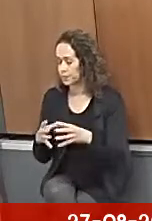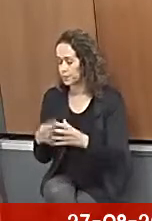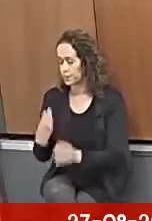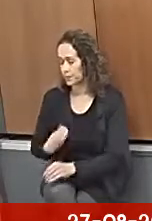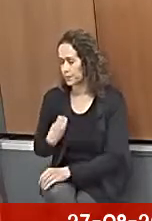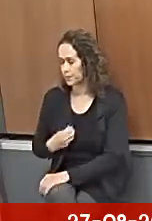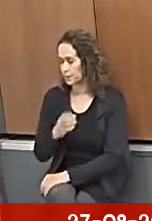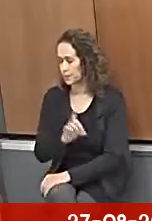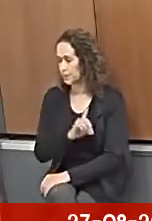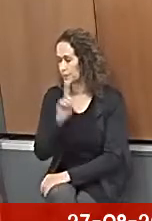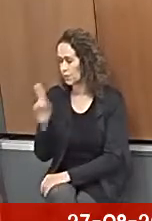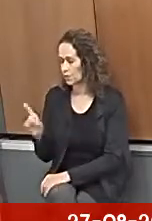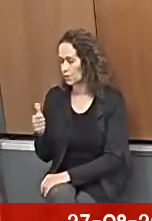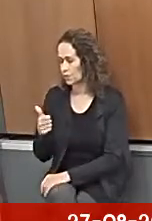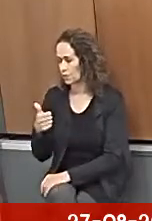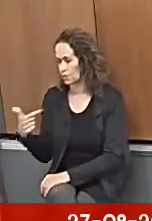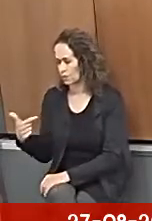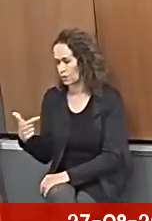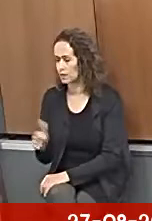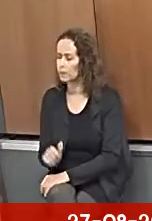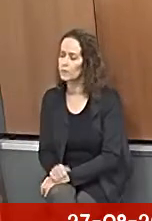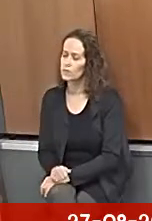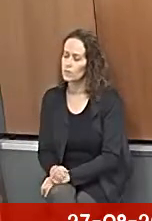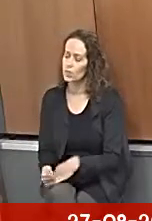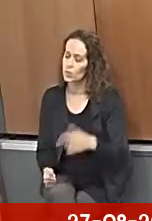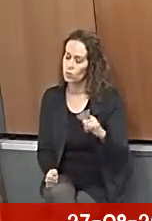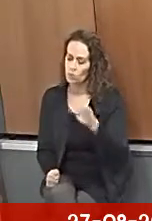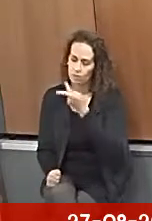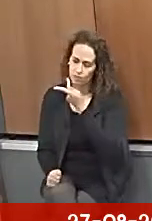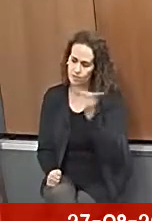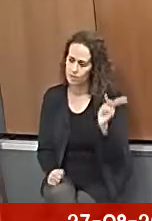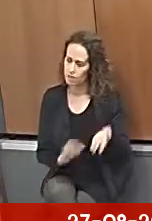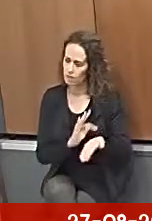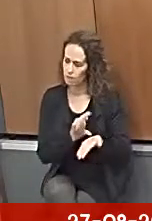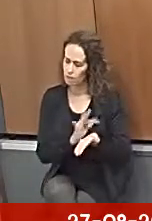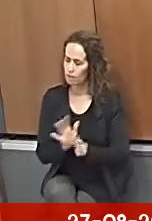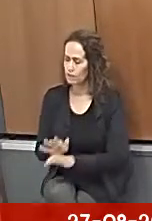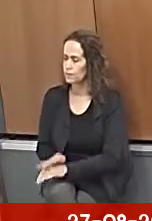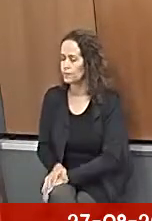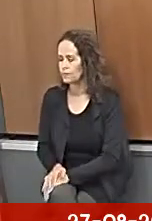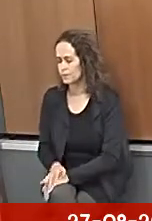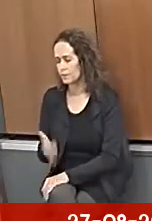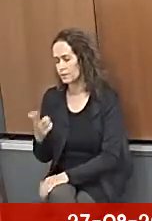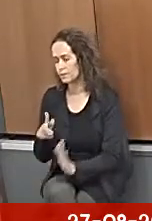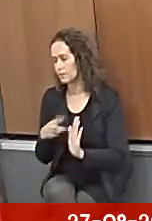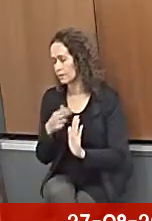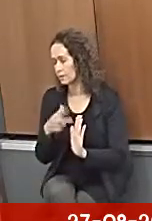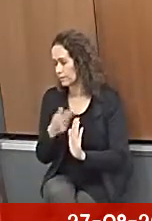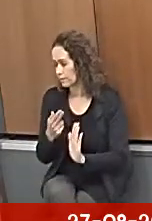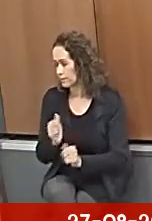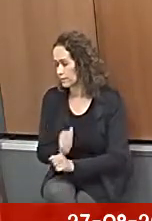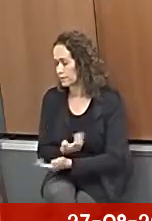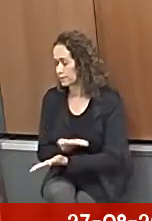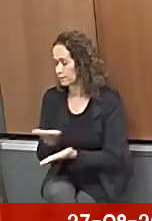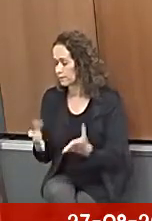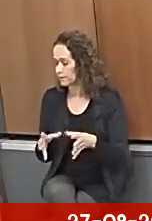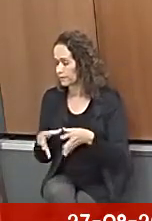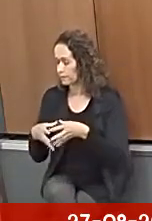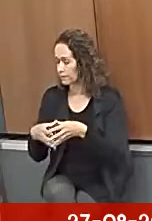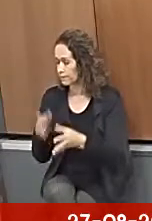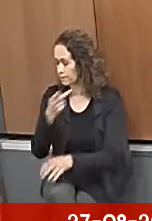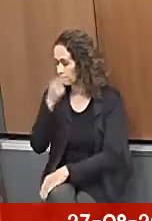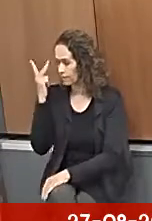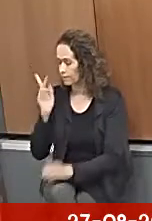outra sua visita tem próximo requerimentos além disso o presidente da comissão de defesa dos direitos da pessoa com deficiência